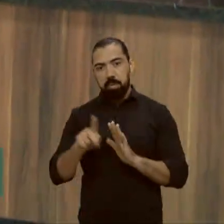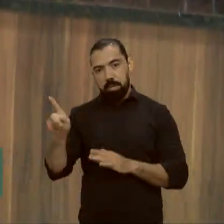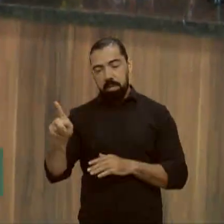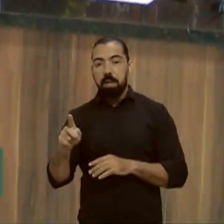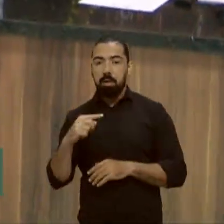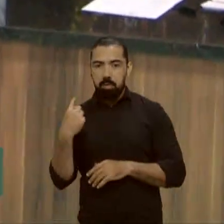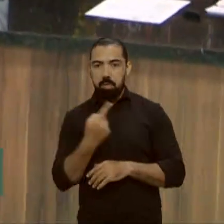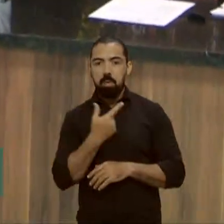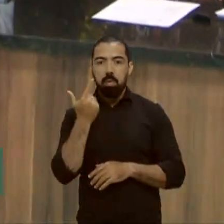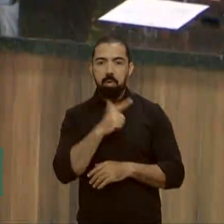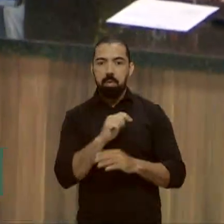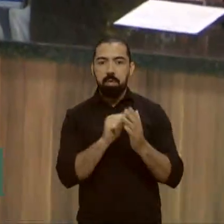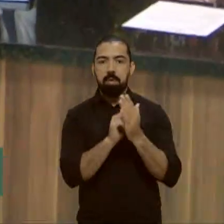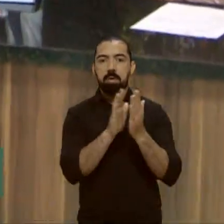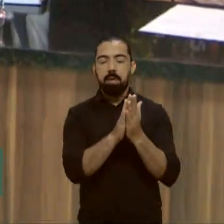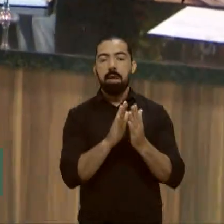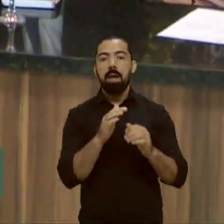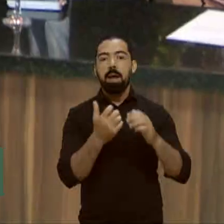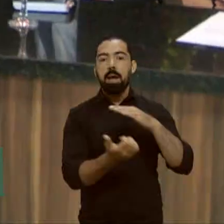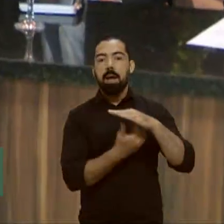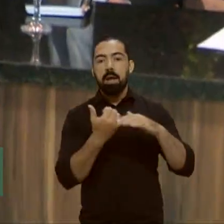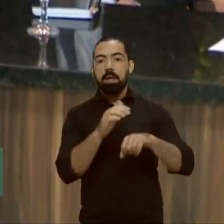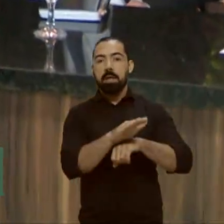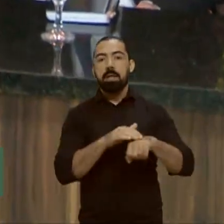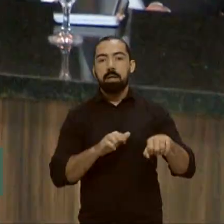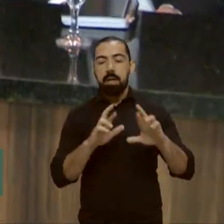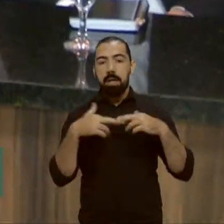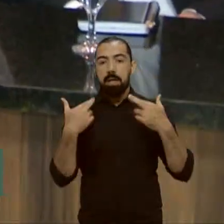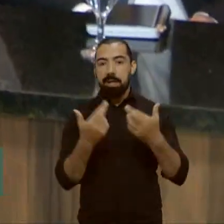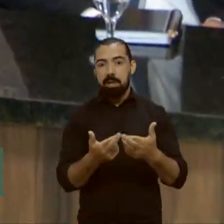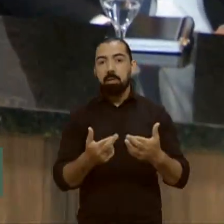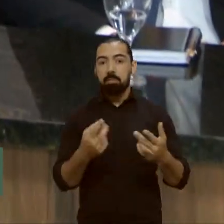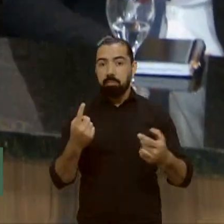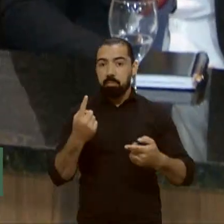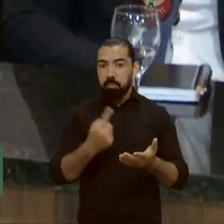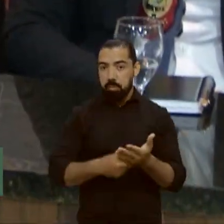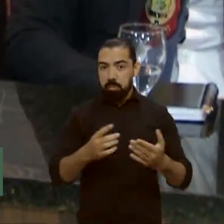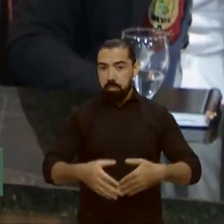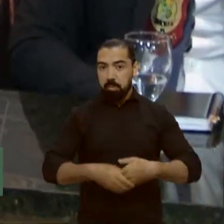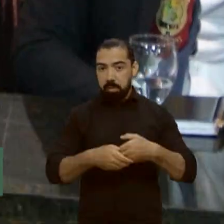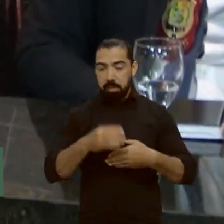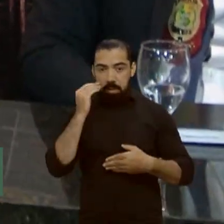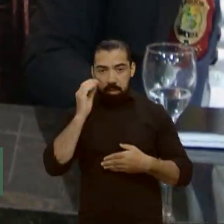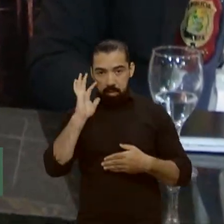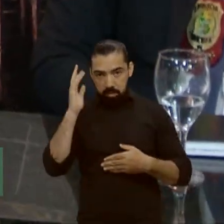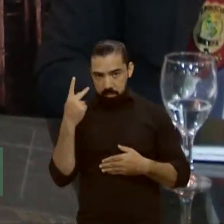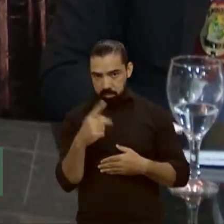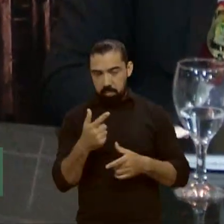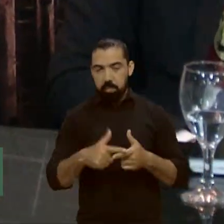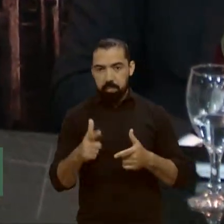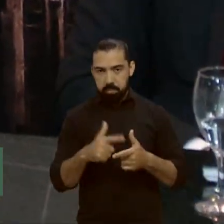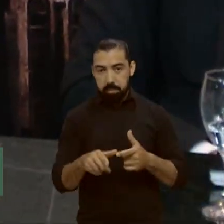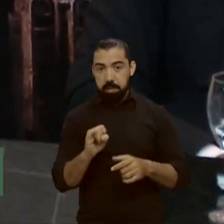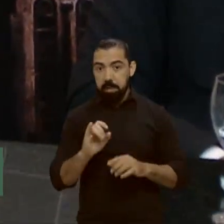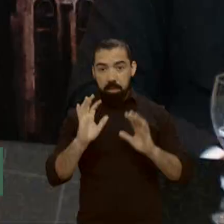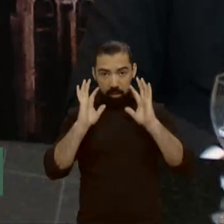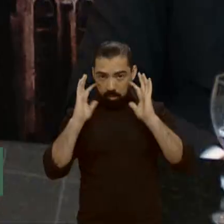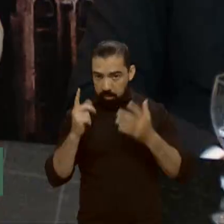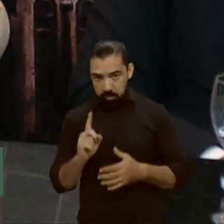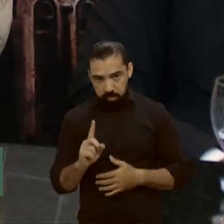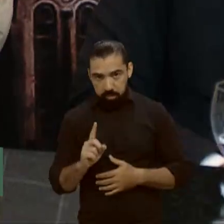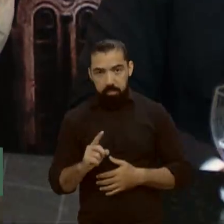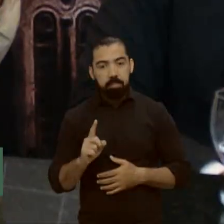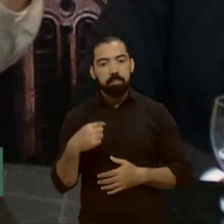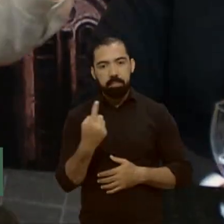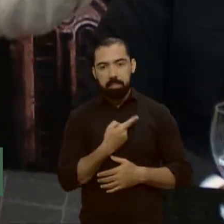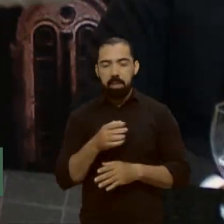poder notificar a empresa ser chamada para uma audiência de conciliação e tentar resolver seu problema. Se não resolver por lá, aí a